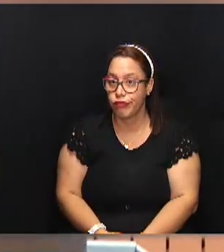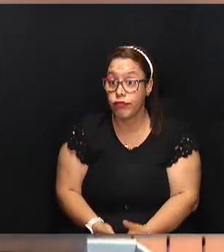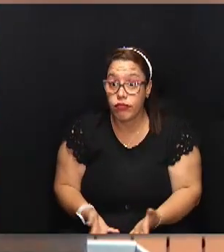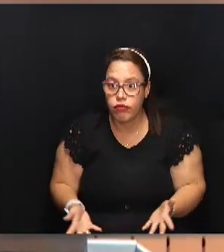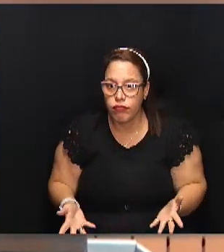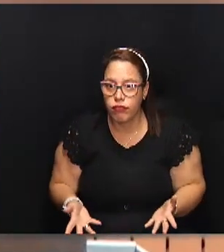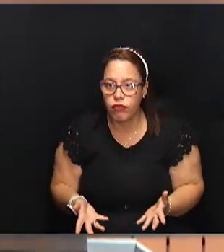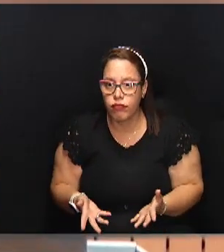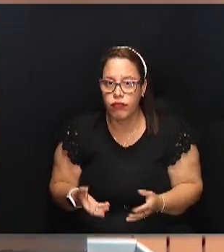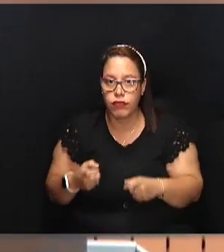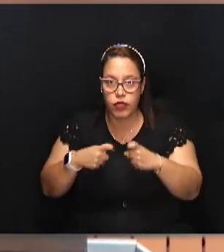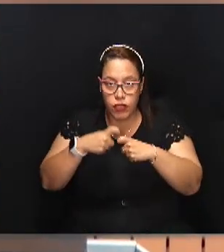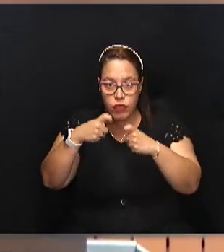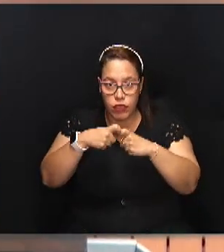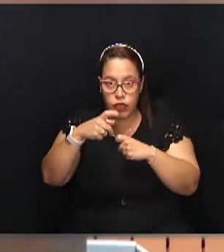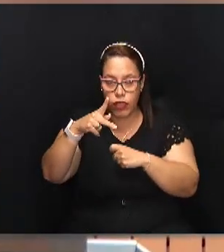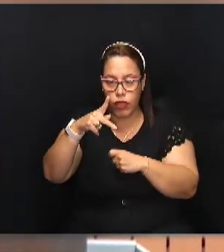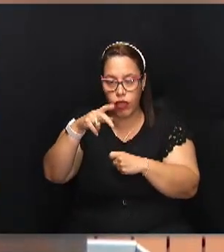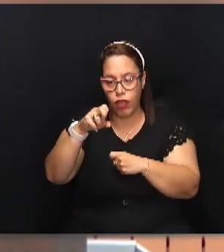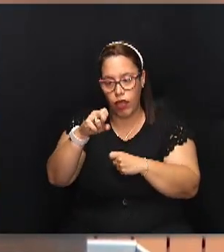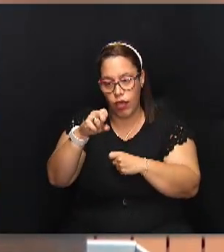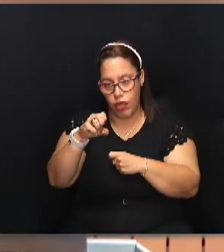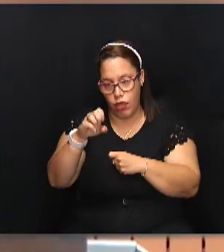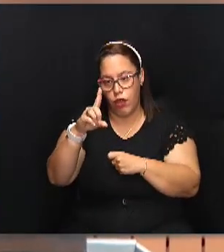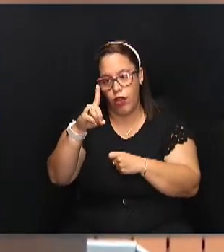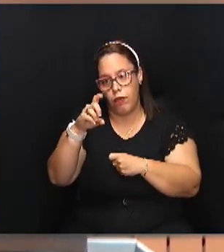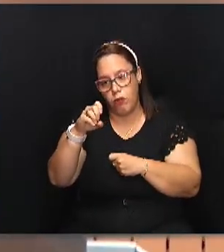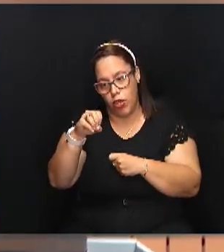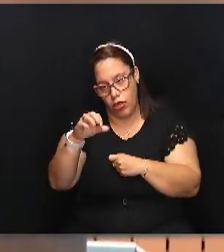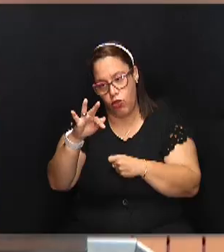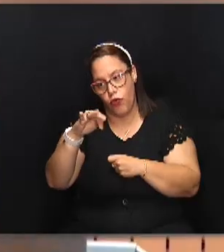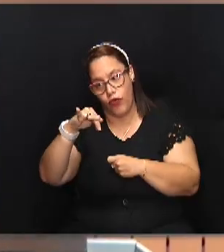Então, pedofilia é complicado.